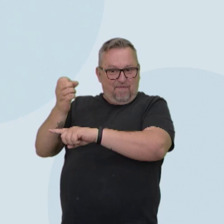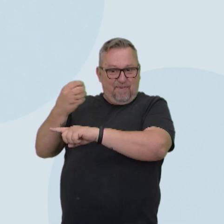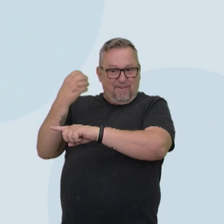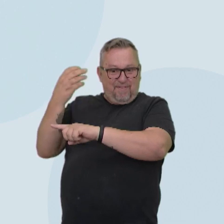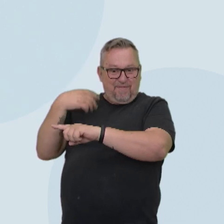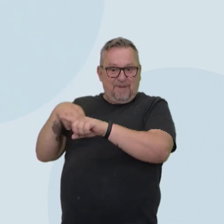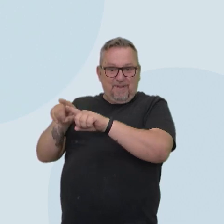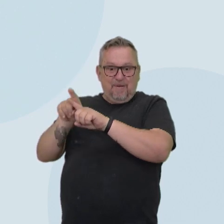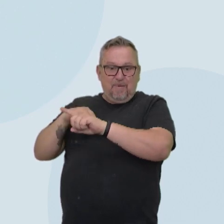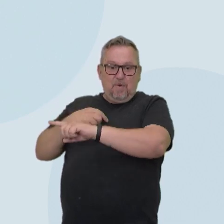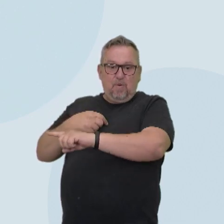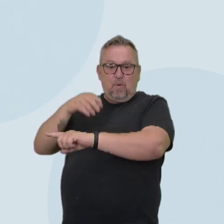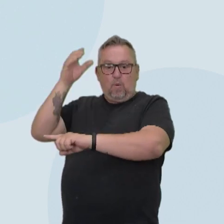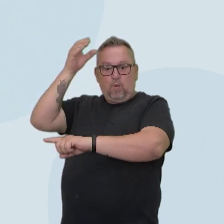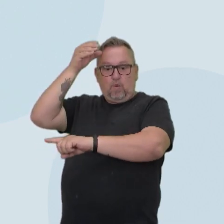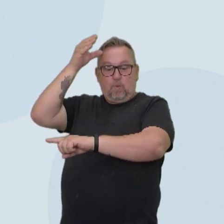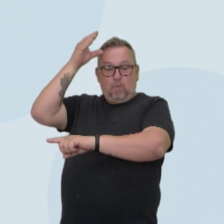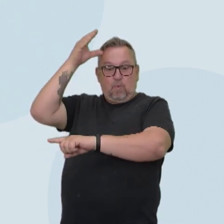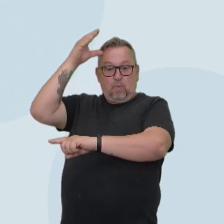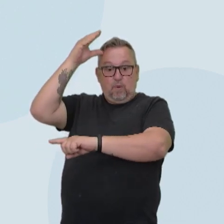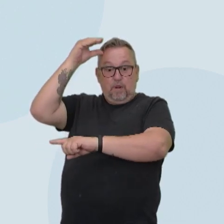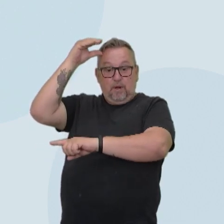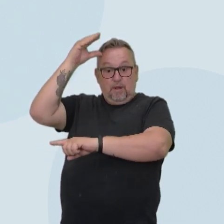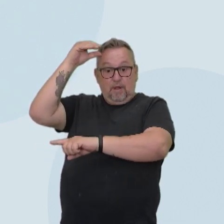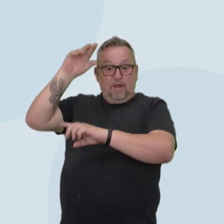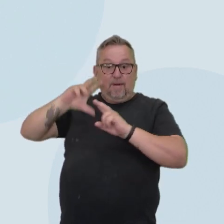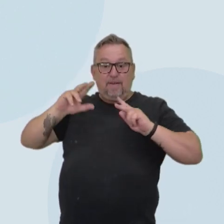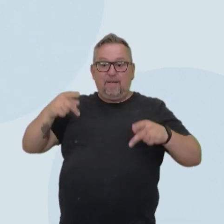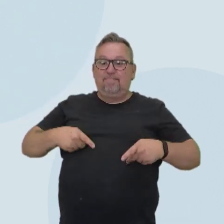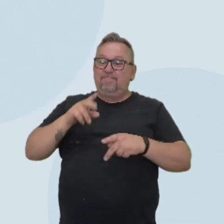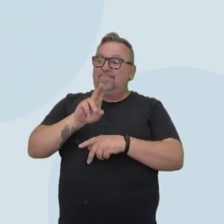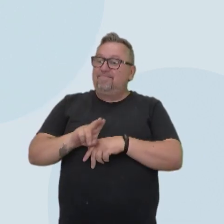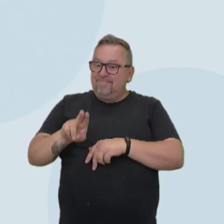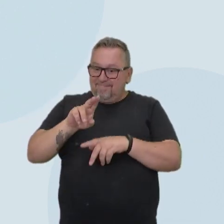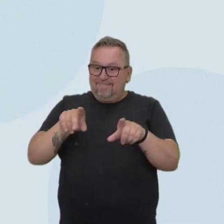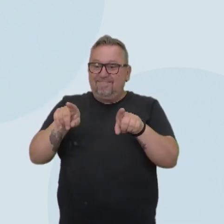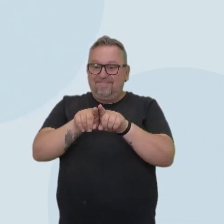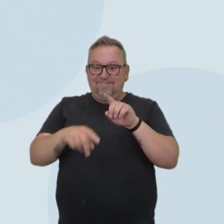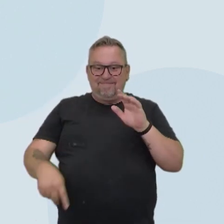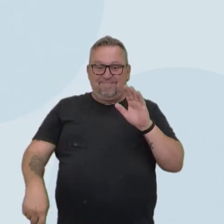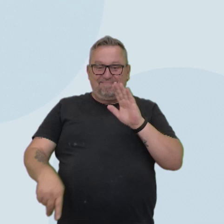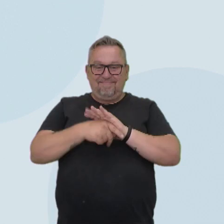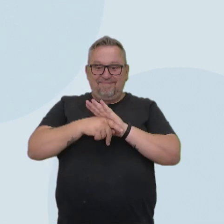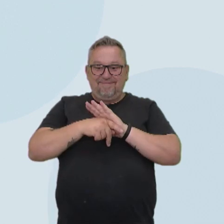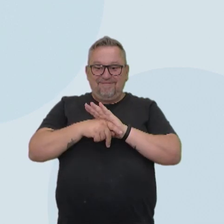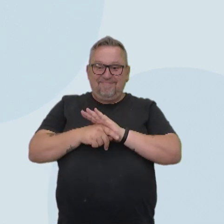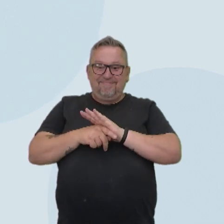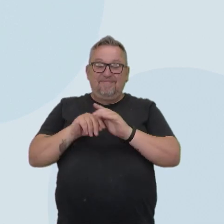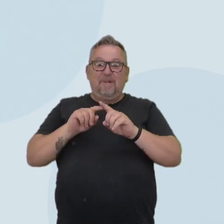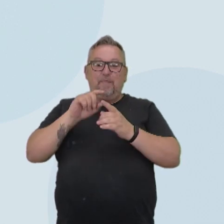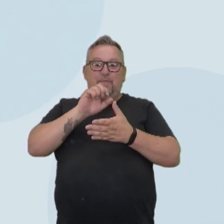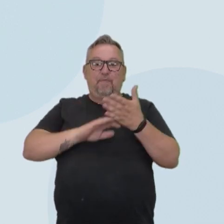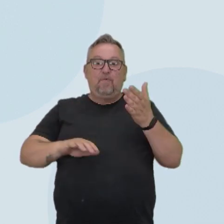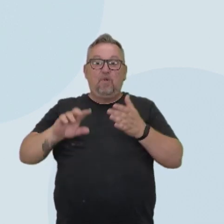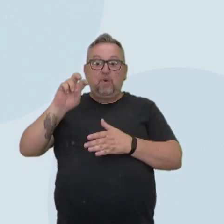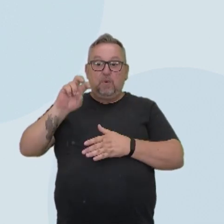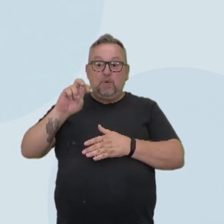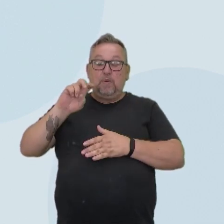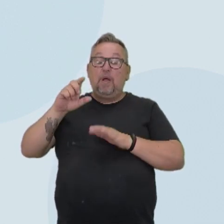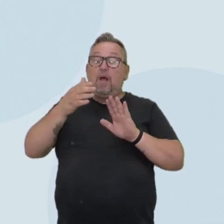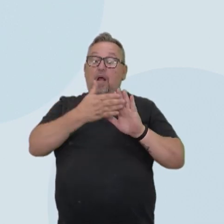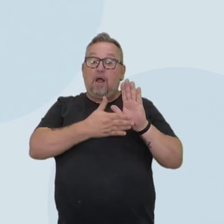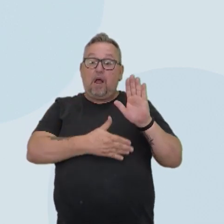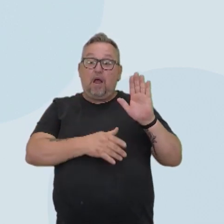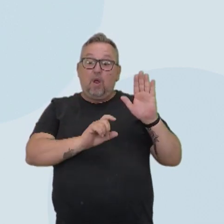E estamos no nosso componente, que é o conhecimento humano, é a sua aplicabilidade. Essa é a atividade 5 e a nossa proposta